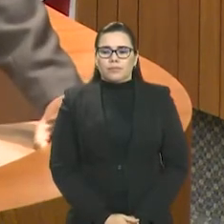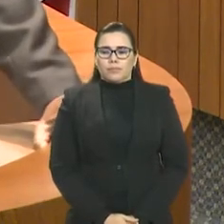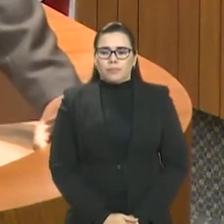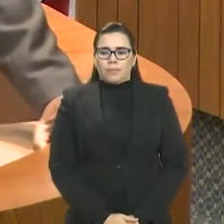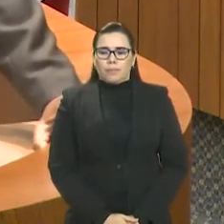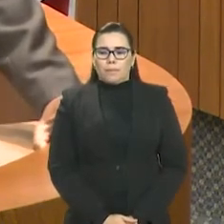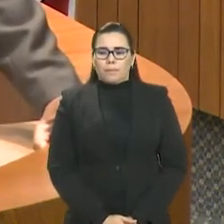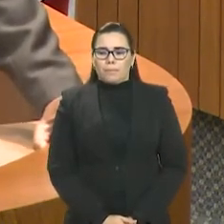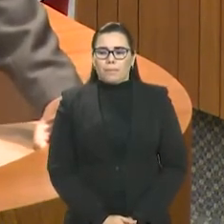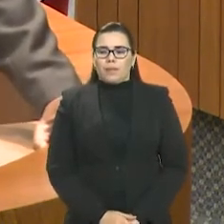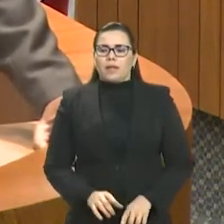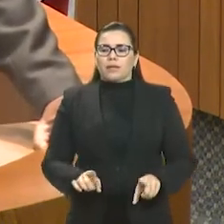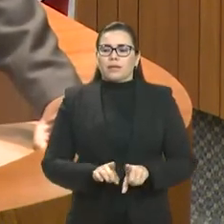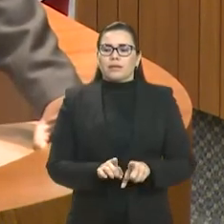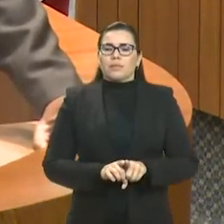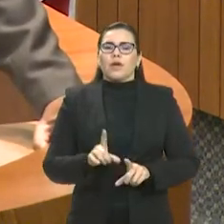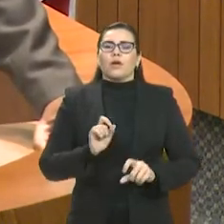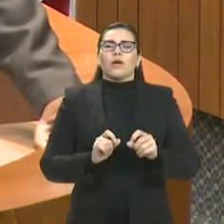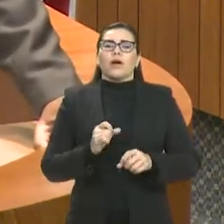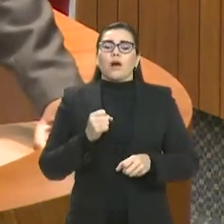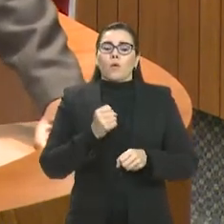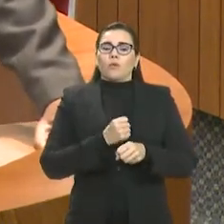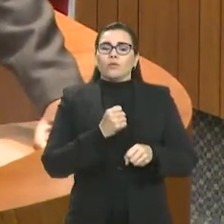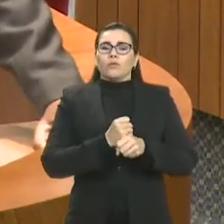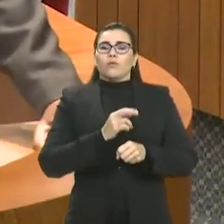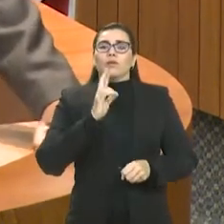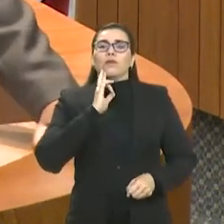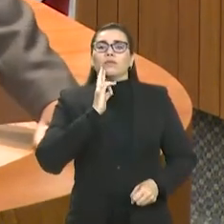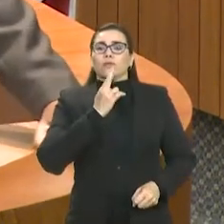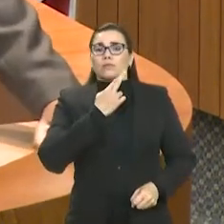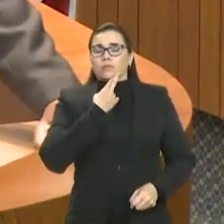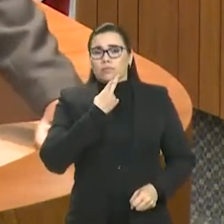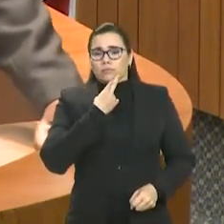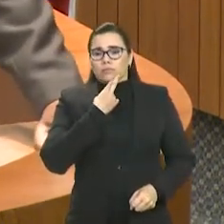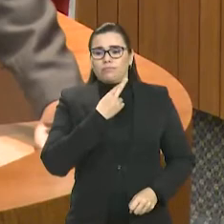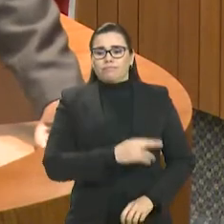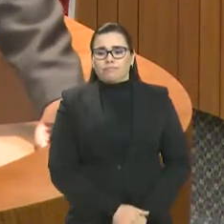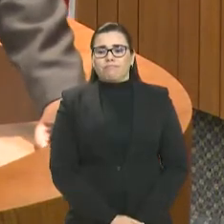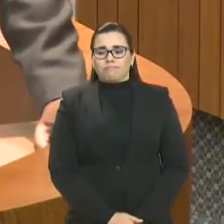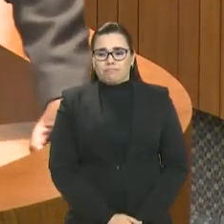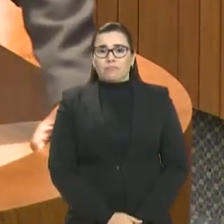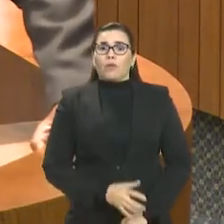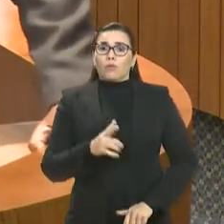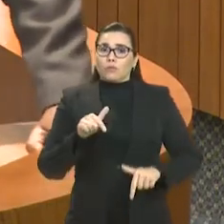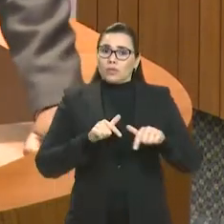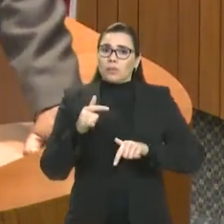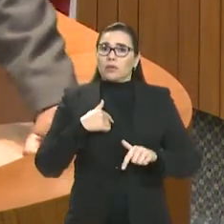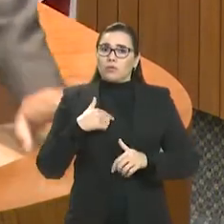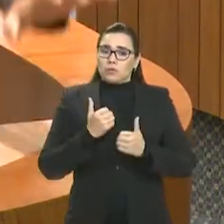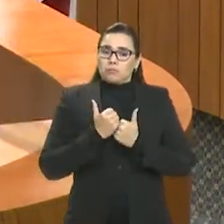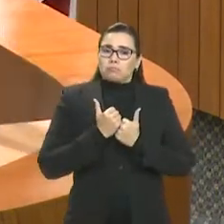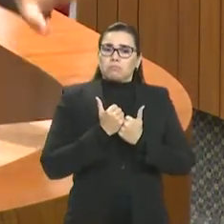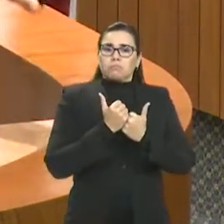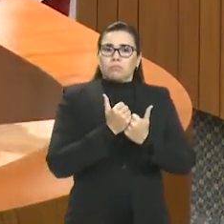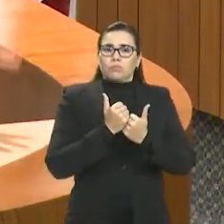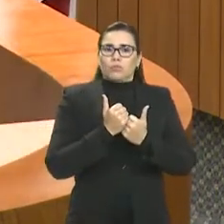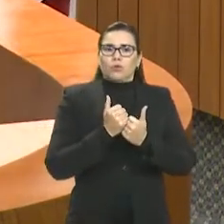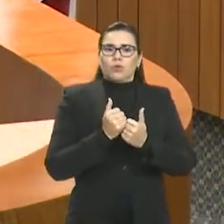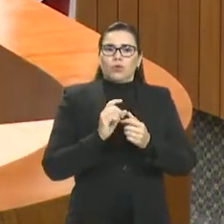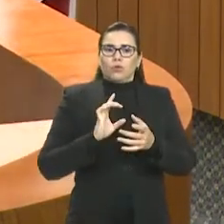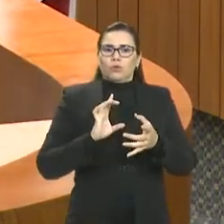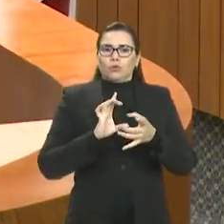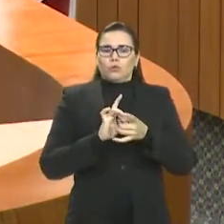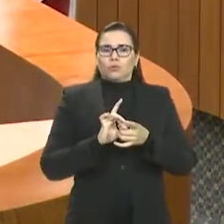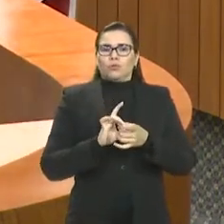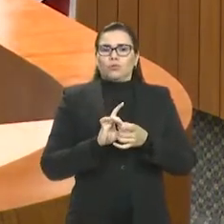a implantação do restaurante popular, ação que também acompanhei e convenci o governo a instalar naquela